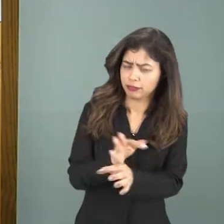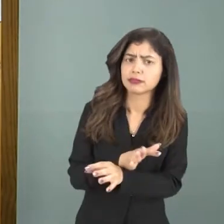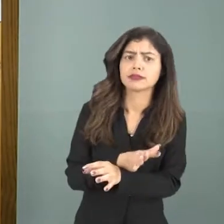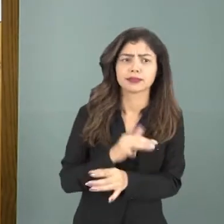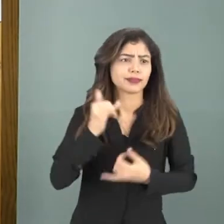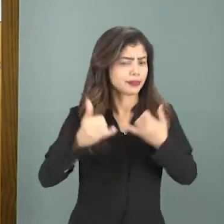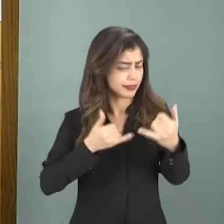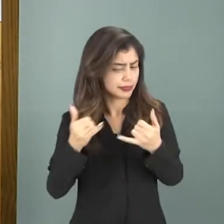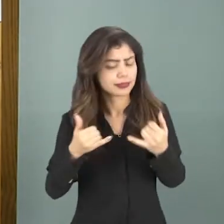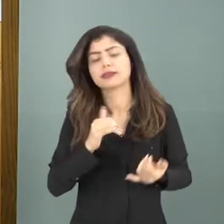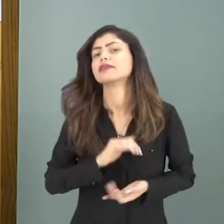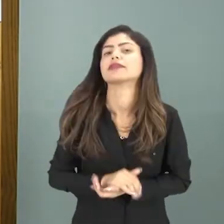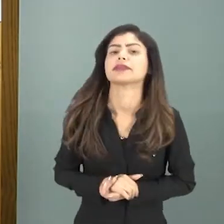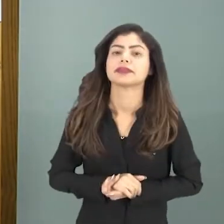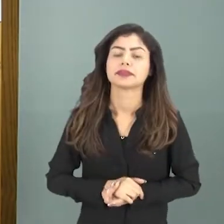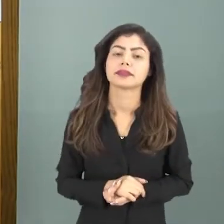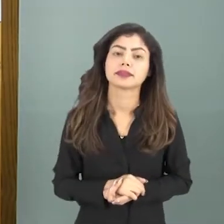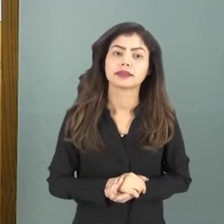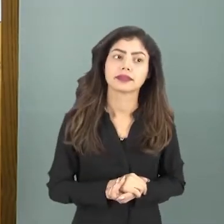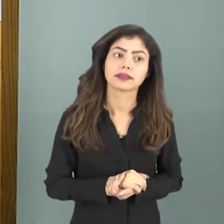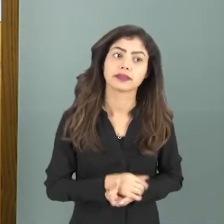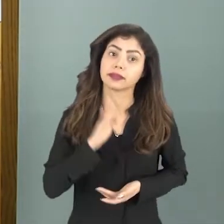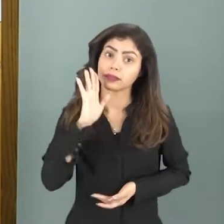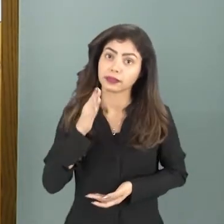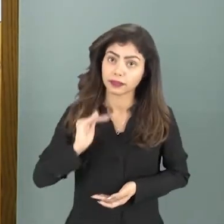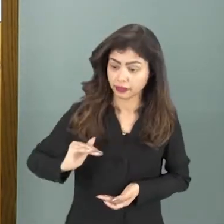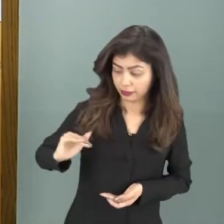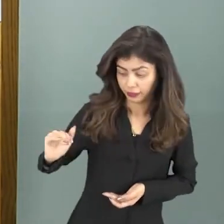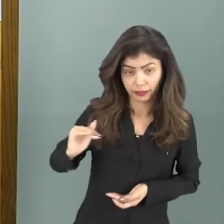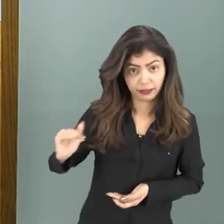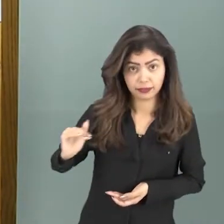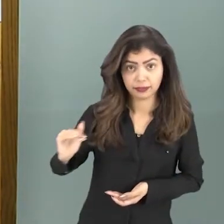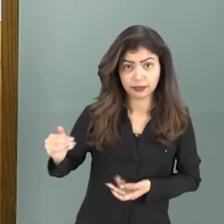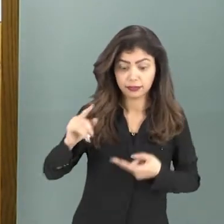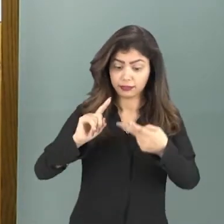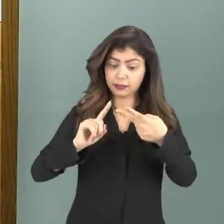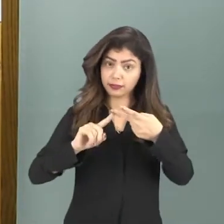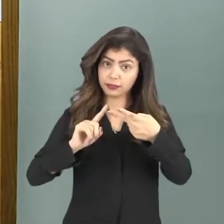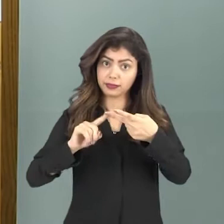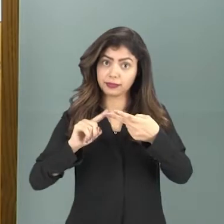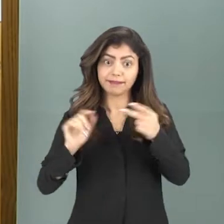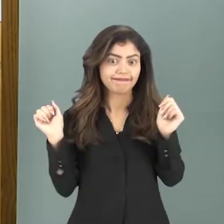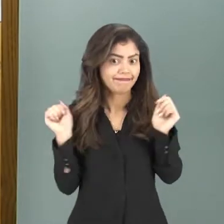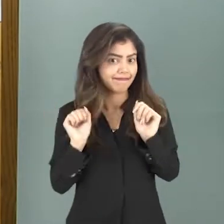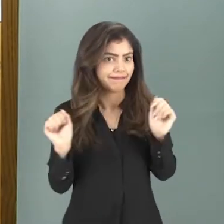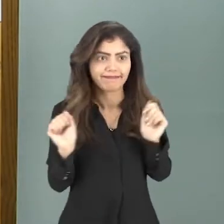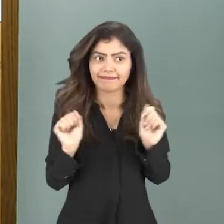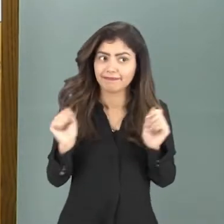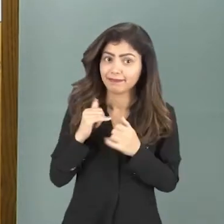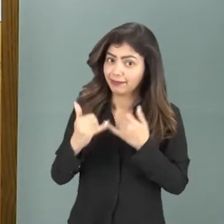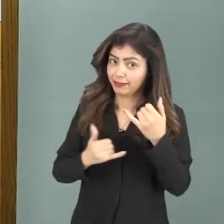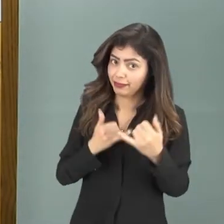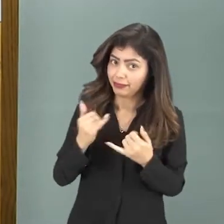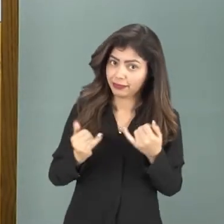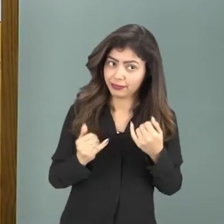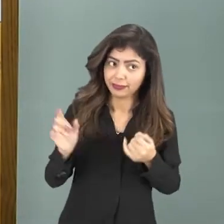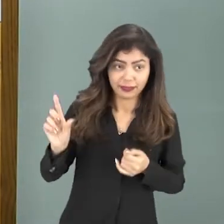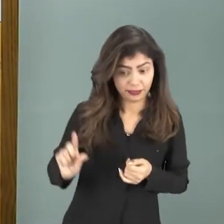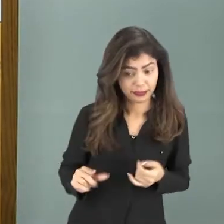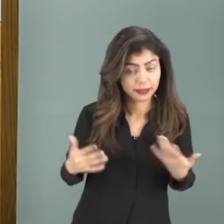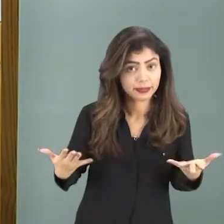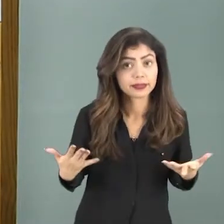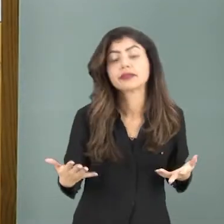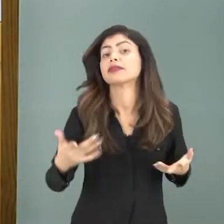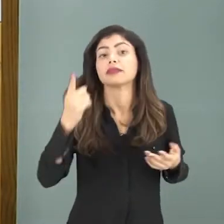de construir, foi logo brincar. O porquinho do meio estava ansioso para brincar com o